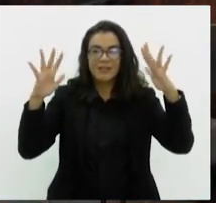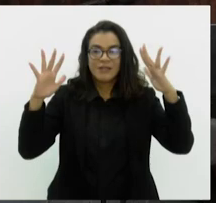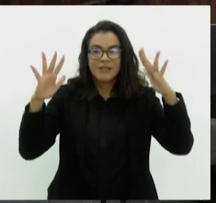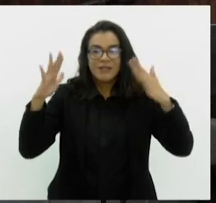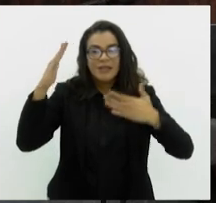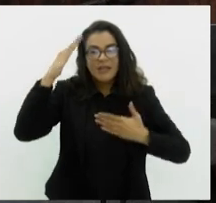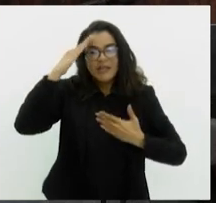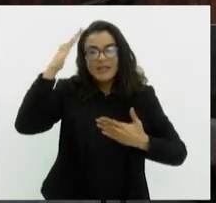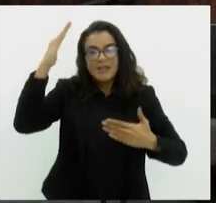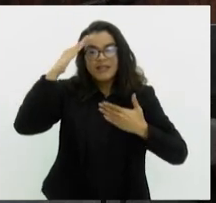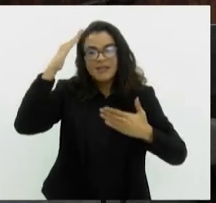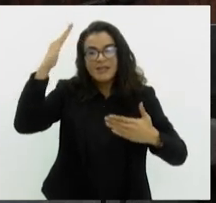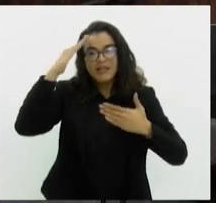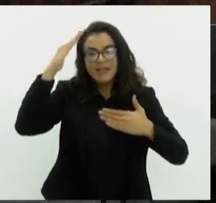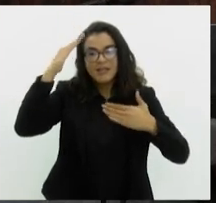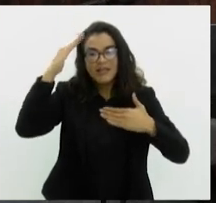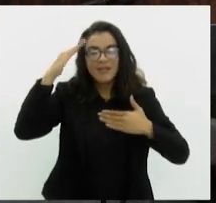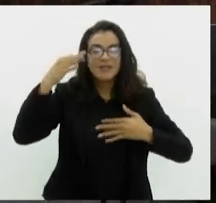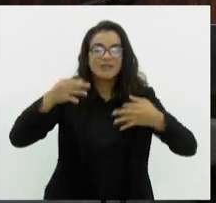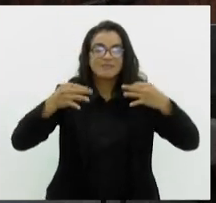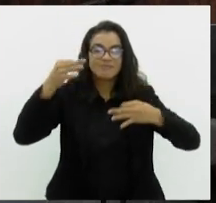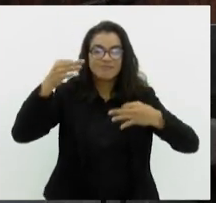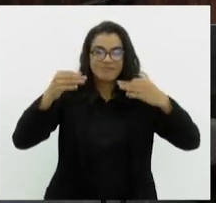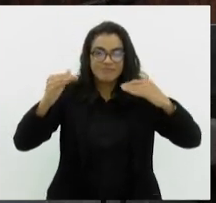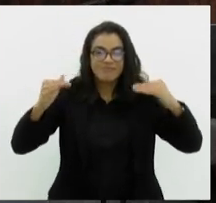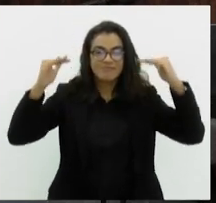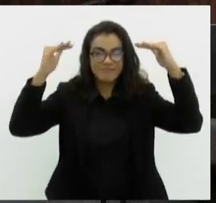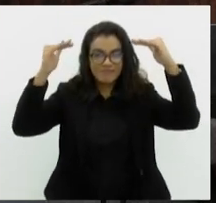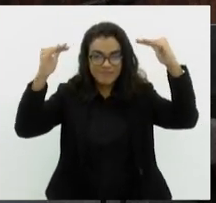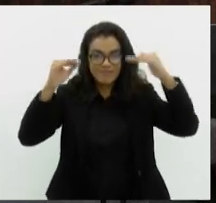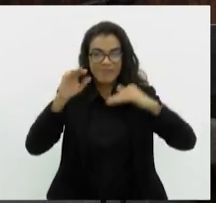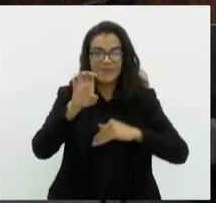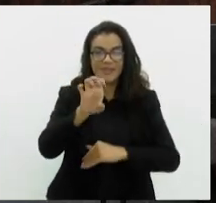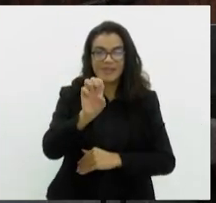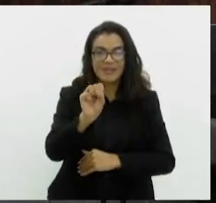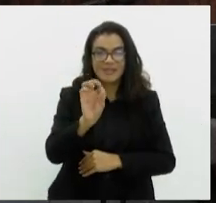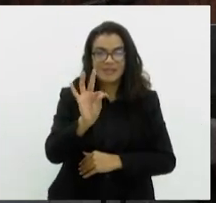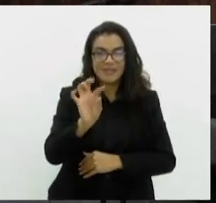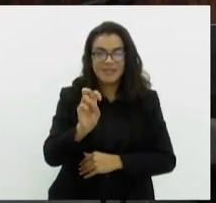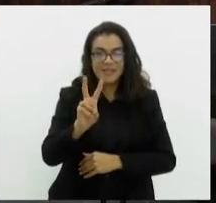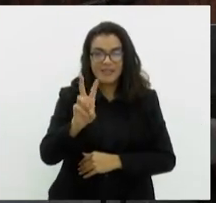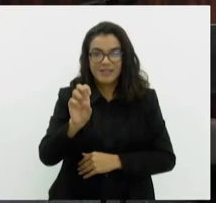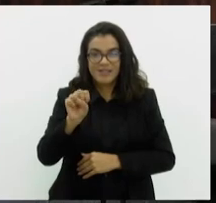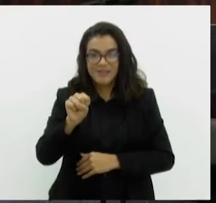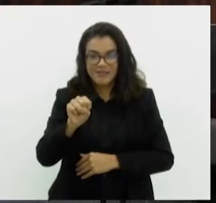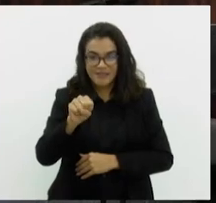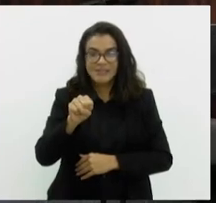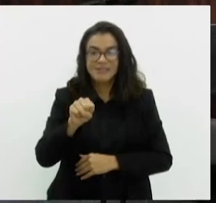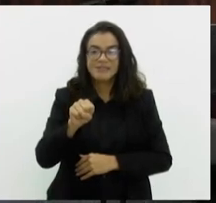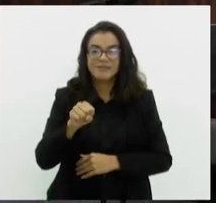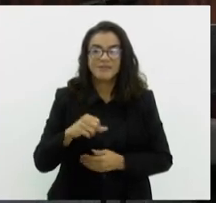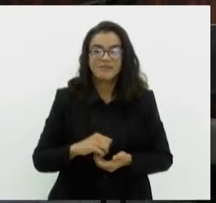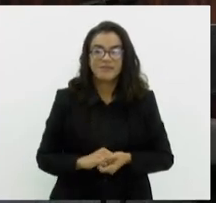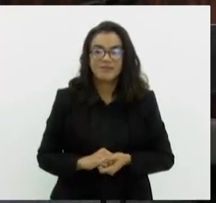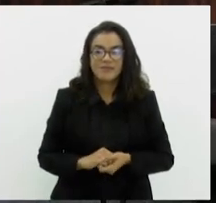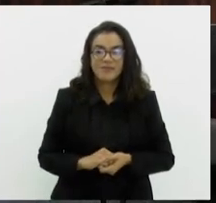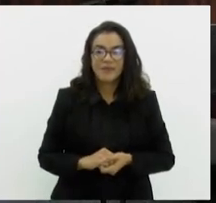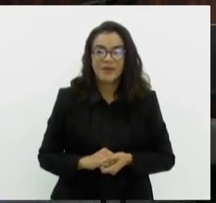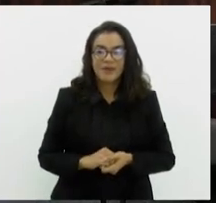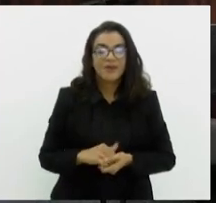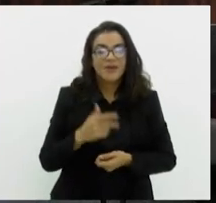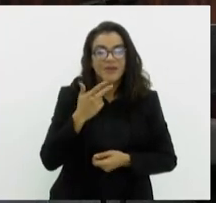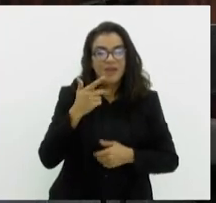Muito obrigada, desembargador Antônio Carlos Esteves. Quando diz, essa é